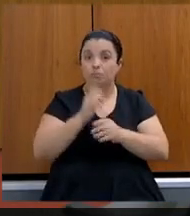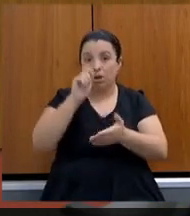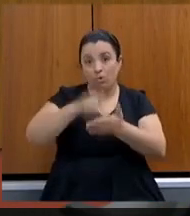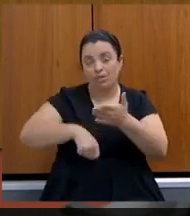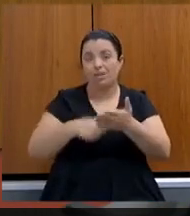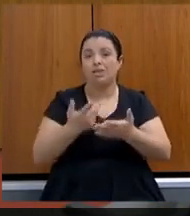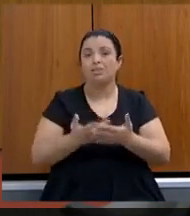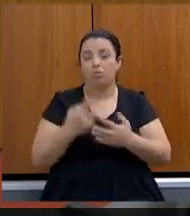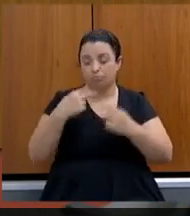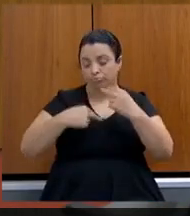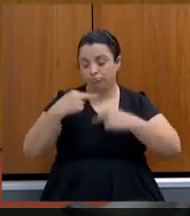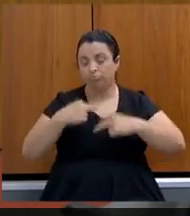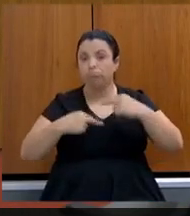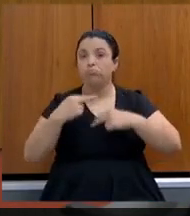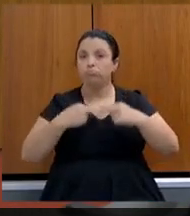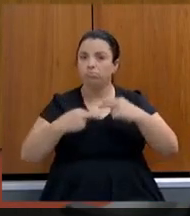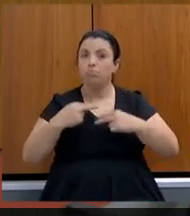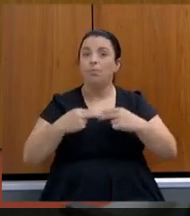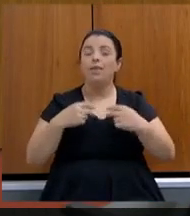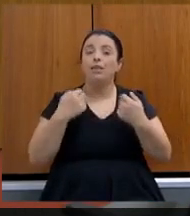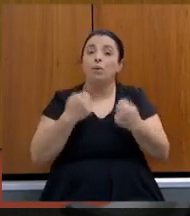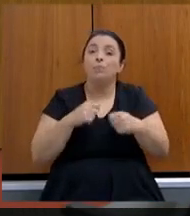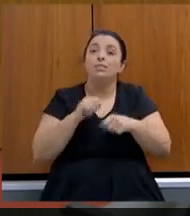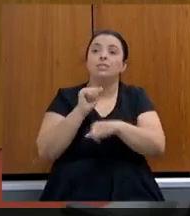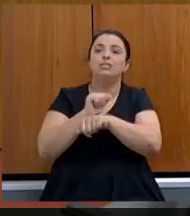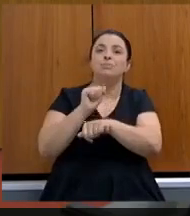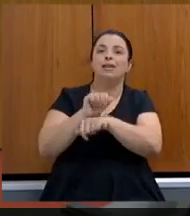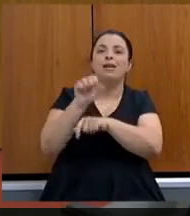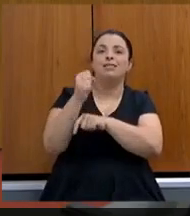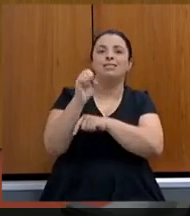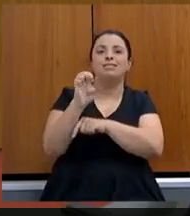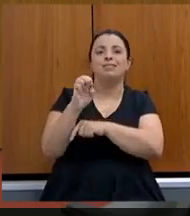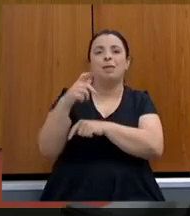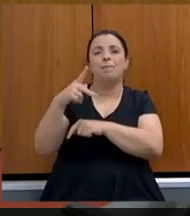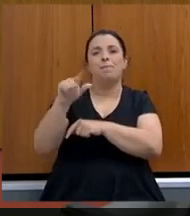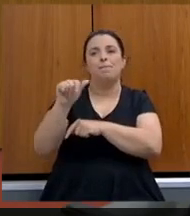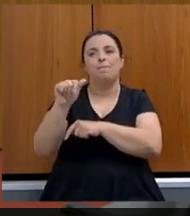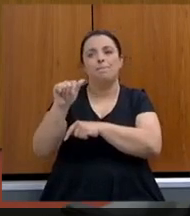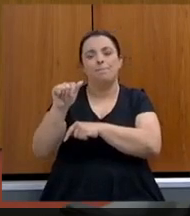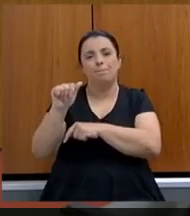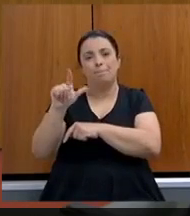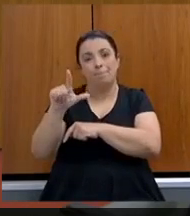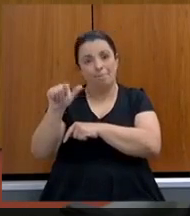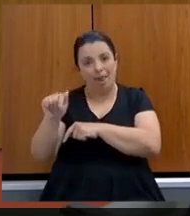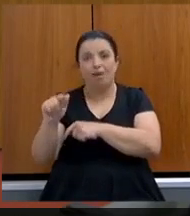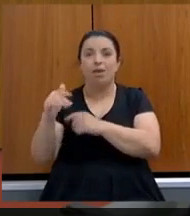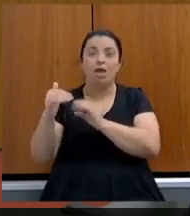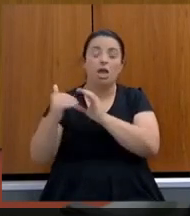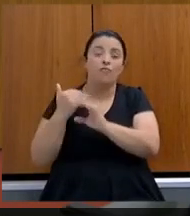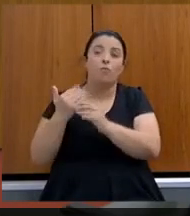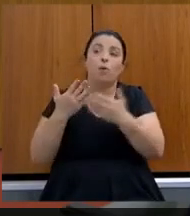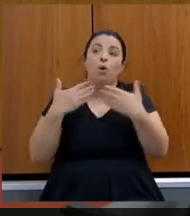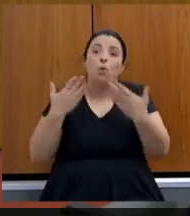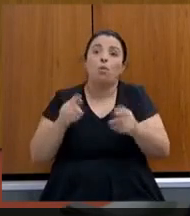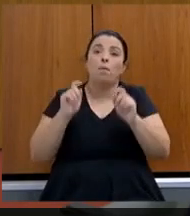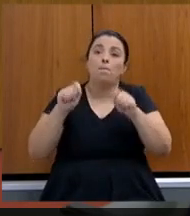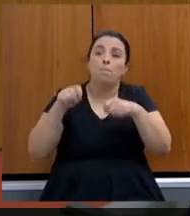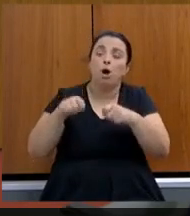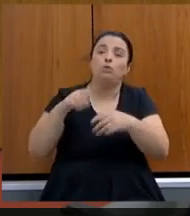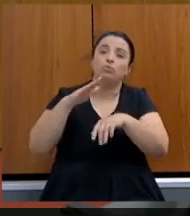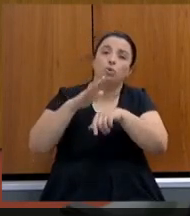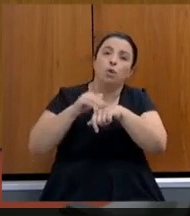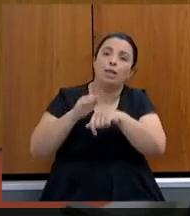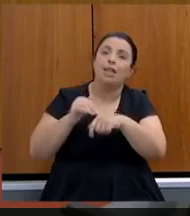desse processo a sinalização por parte da Seplag de quando será possível restabelecer esses fluxos das atividades para o